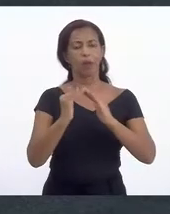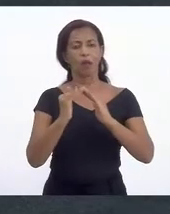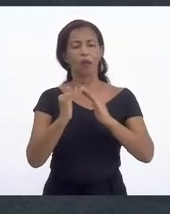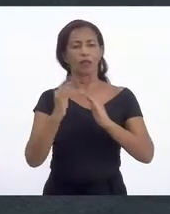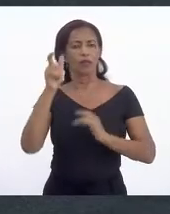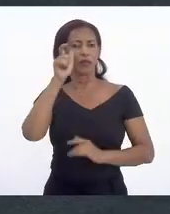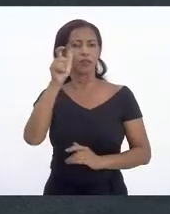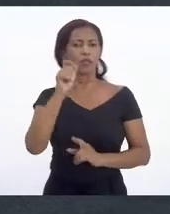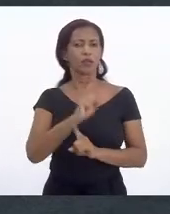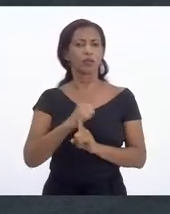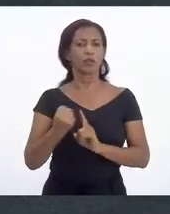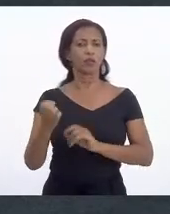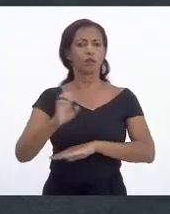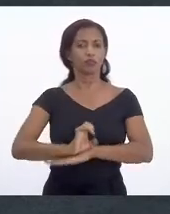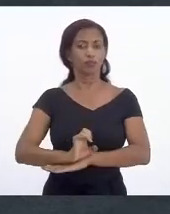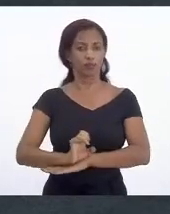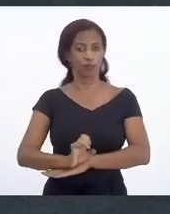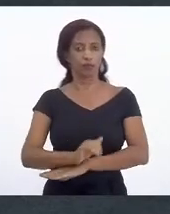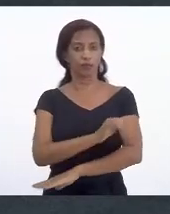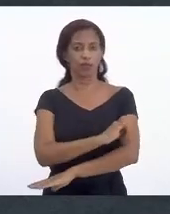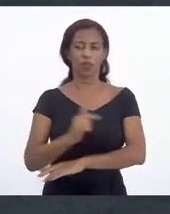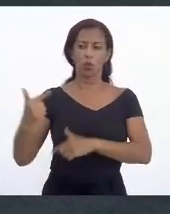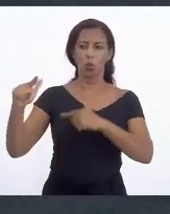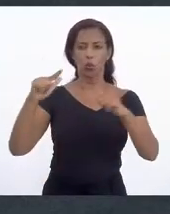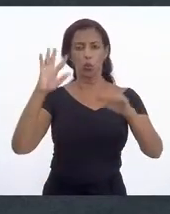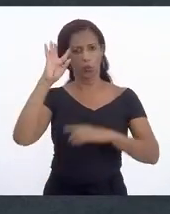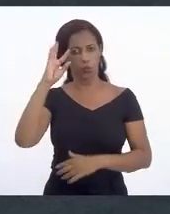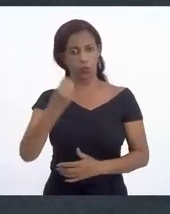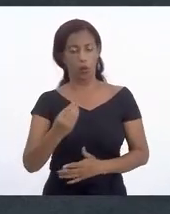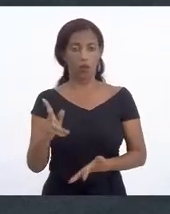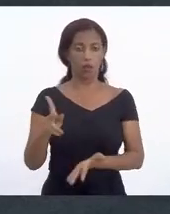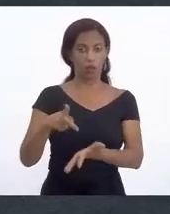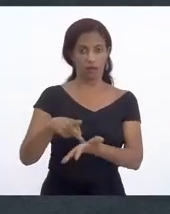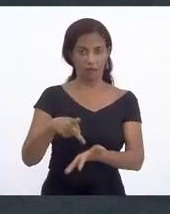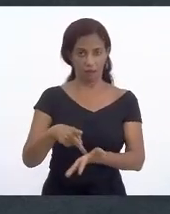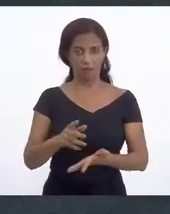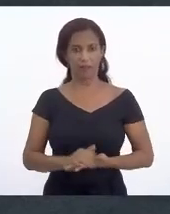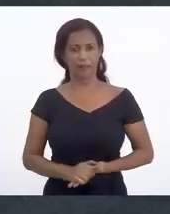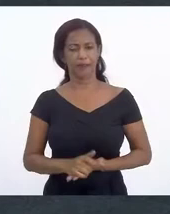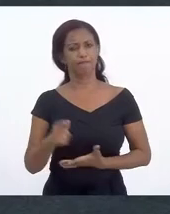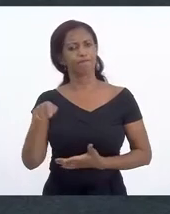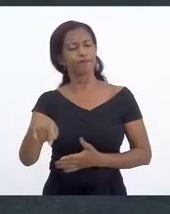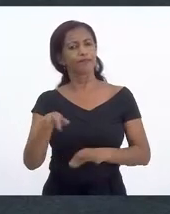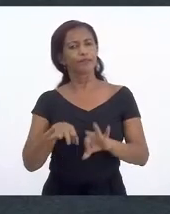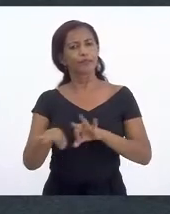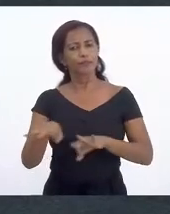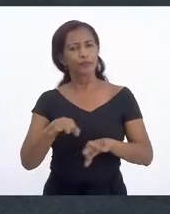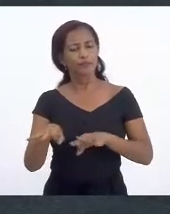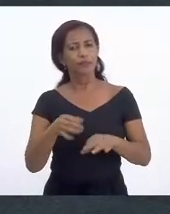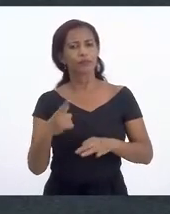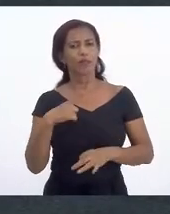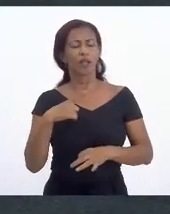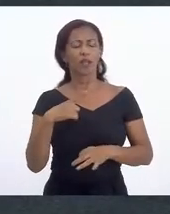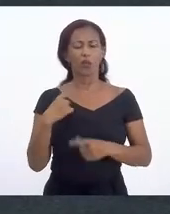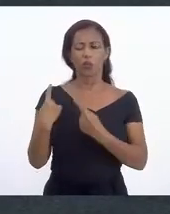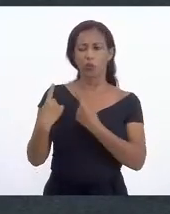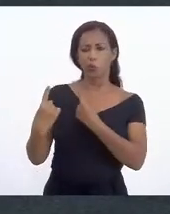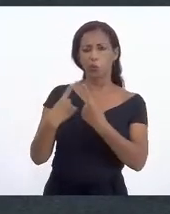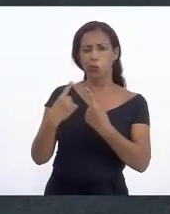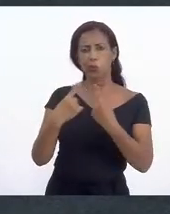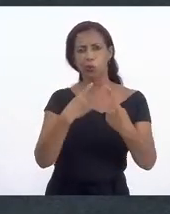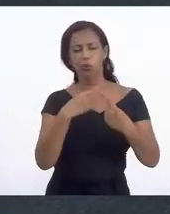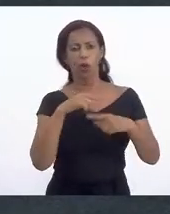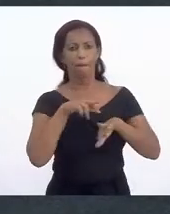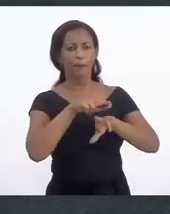social do Estado do Rio de Janeiro e da outras providências. Na verdade, é um projeto que dialoga